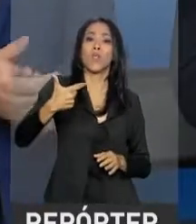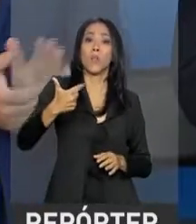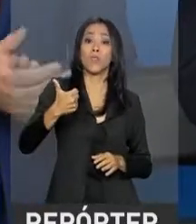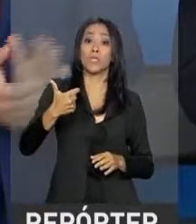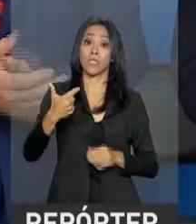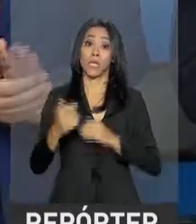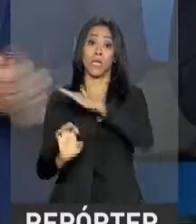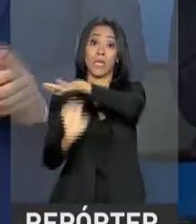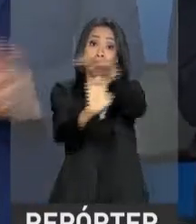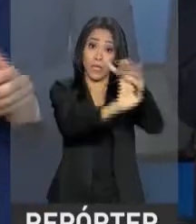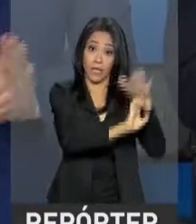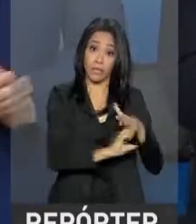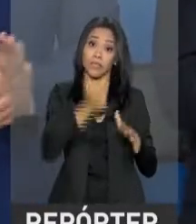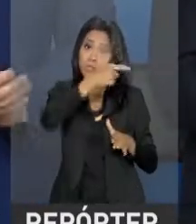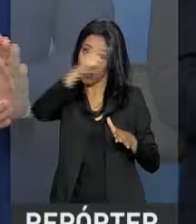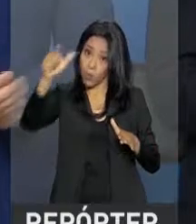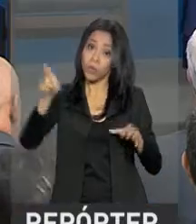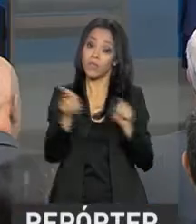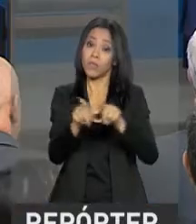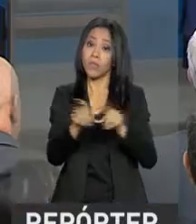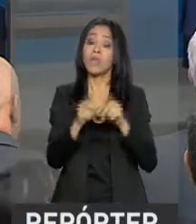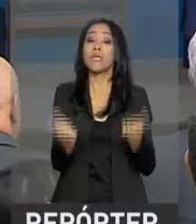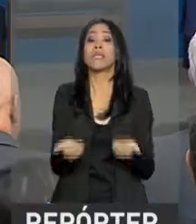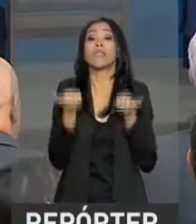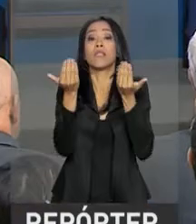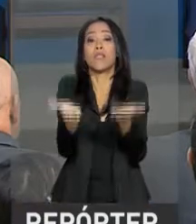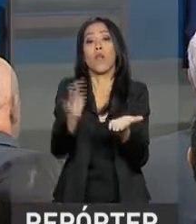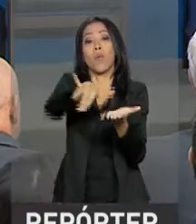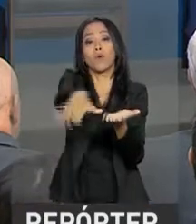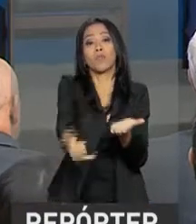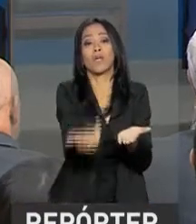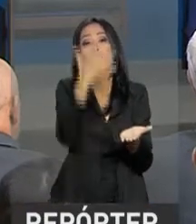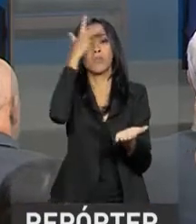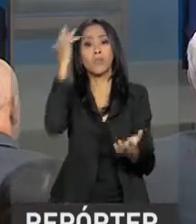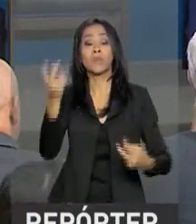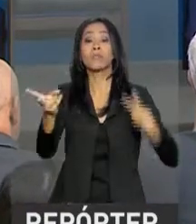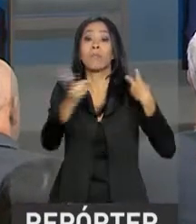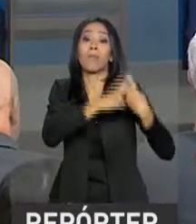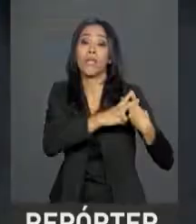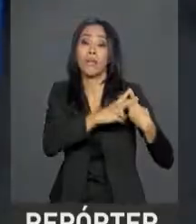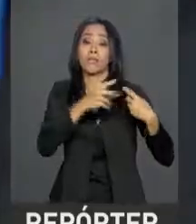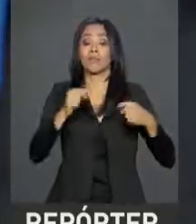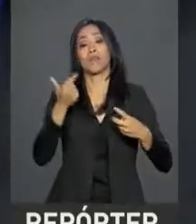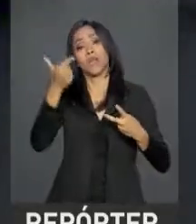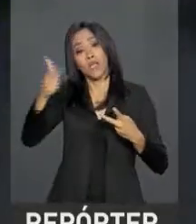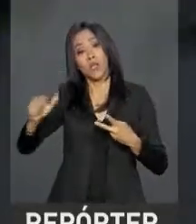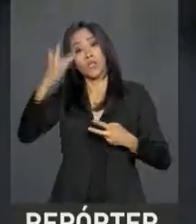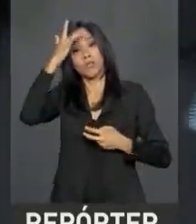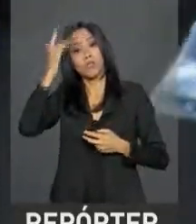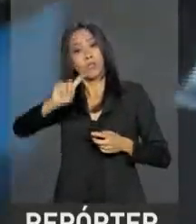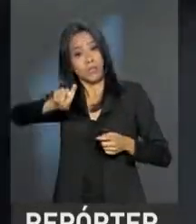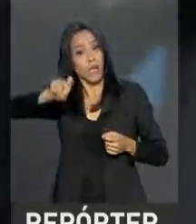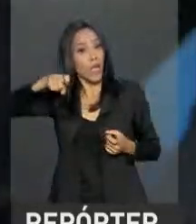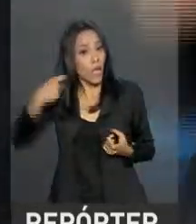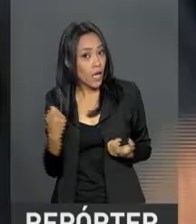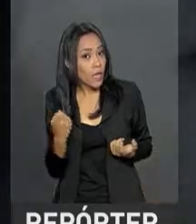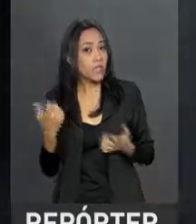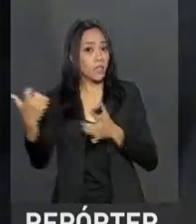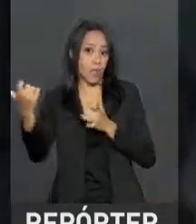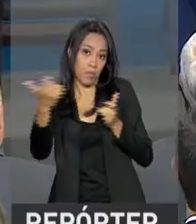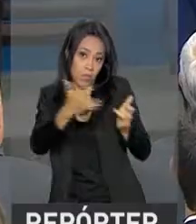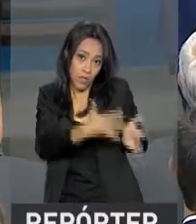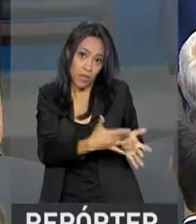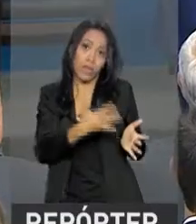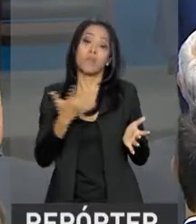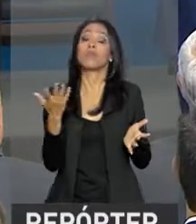que ofereceram uma oportunidade de emprego para presos pessoas em cumprimento de penas alternativas ou para os que deixaram as prisões